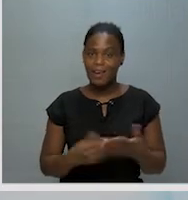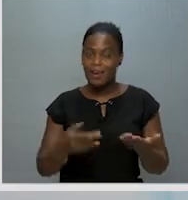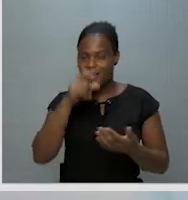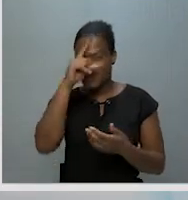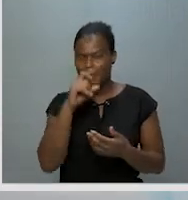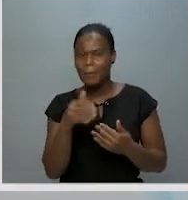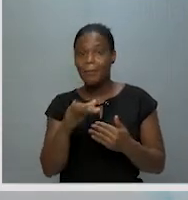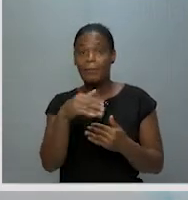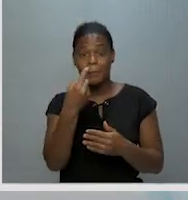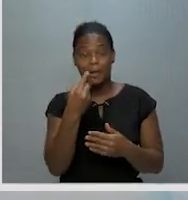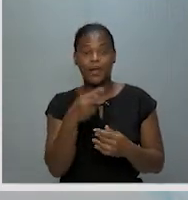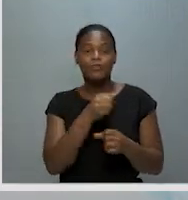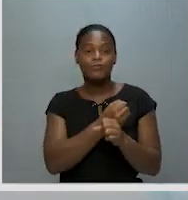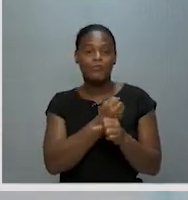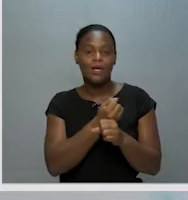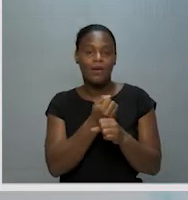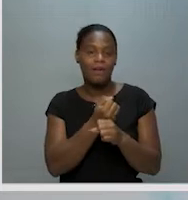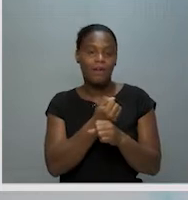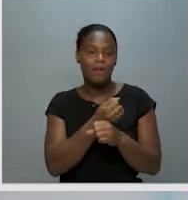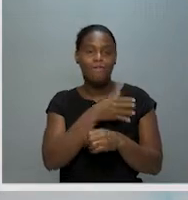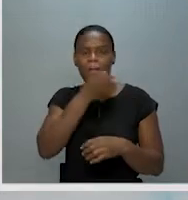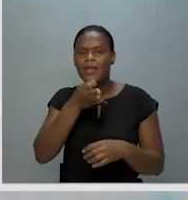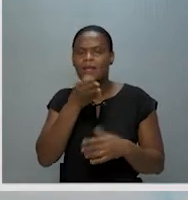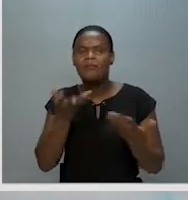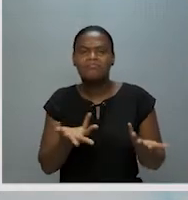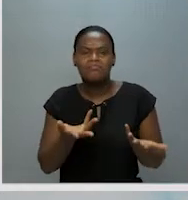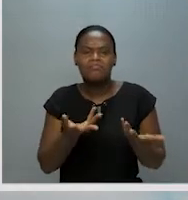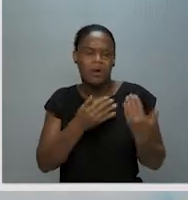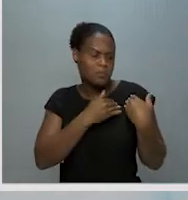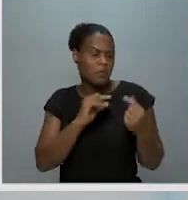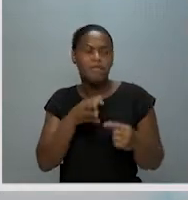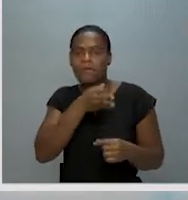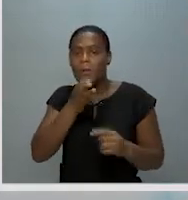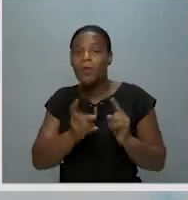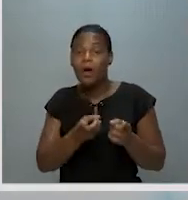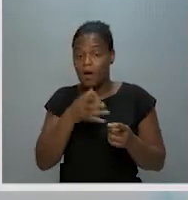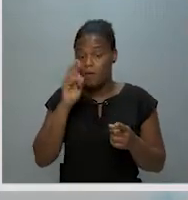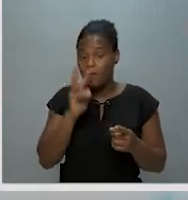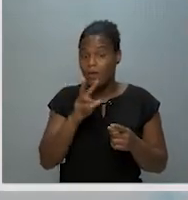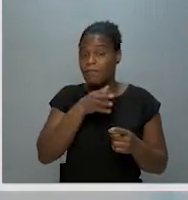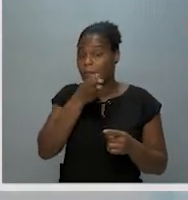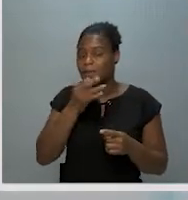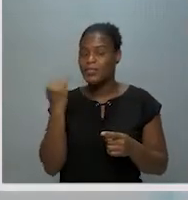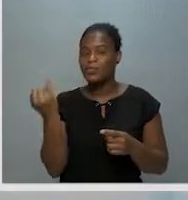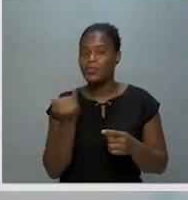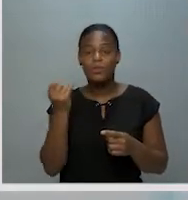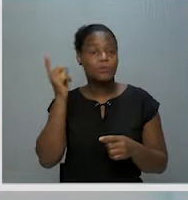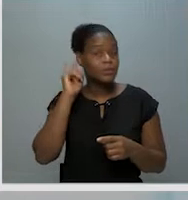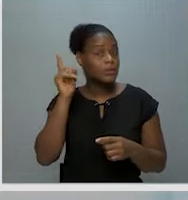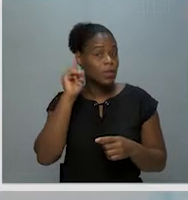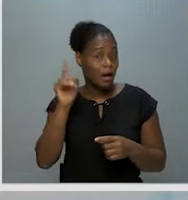Vamos recordar, primeiramente, as funções da família. E vimos que a família é uma instituição de